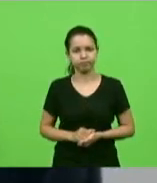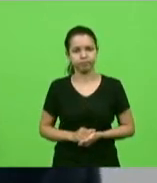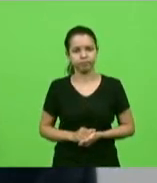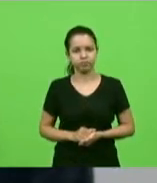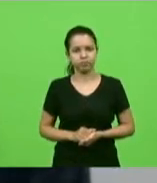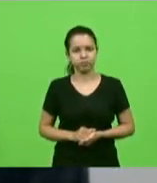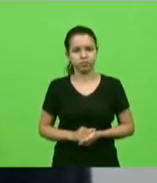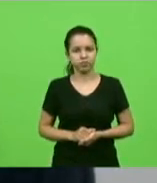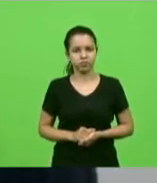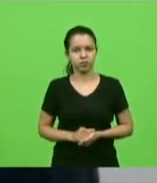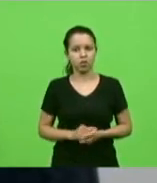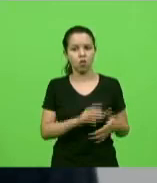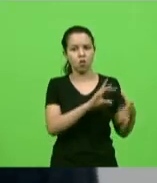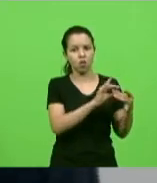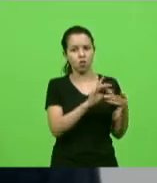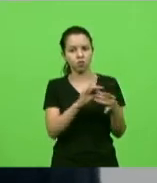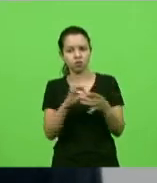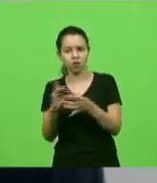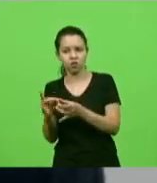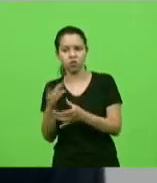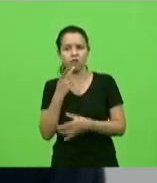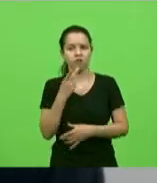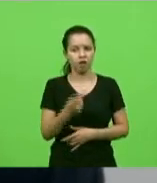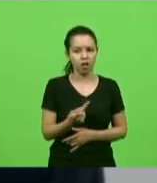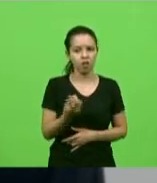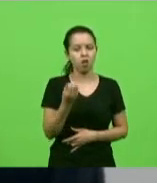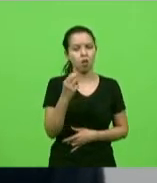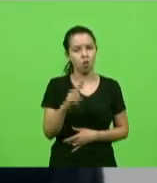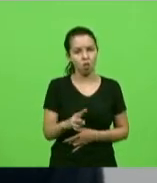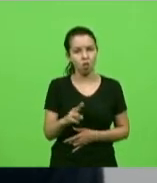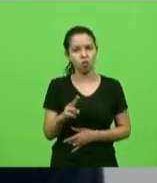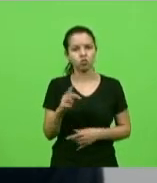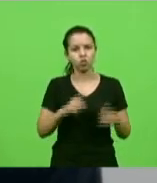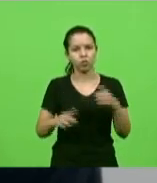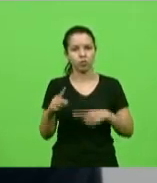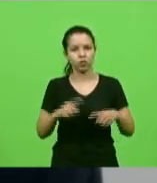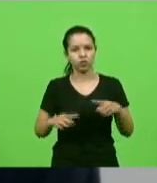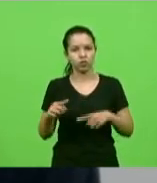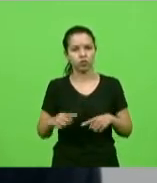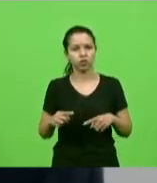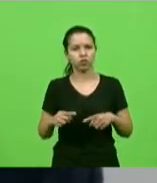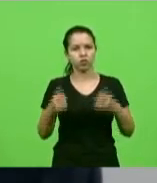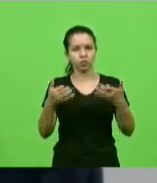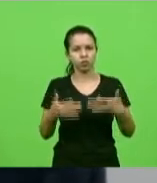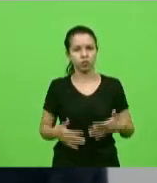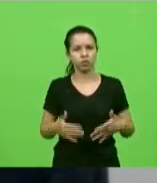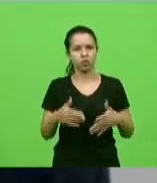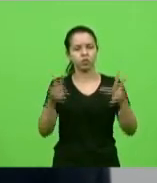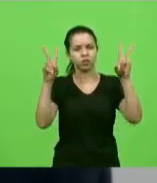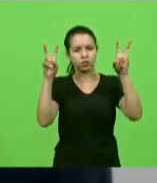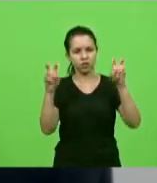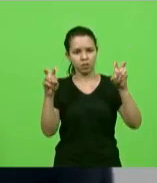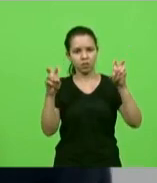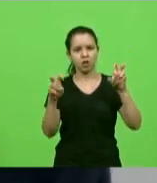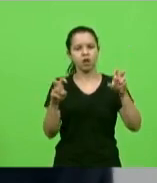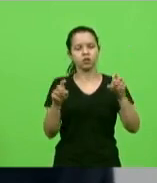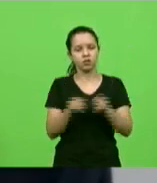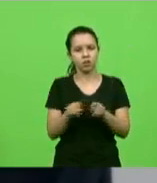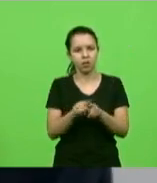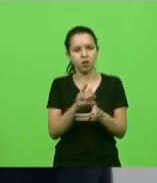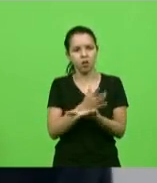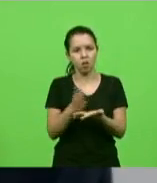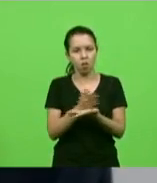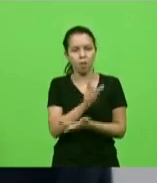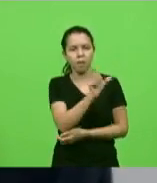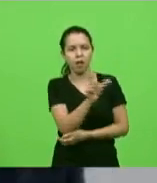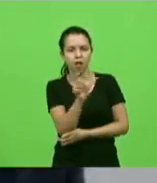Seja pelo contexto da fala, seja pelo domínio com que explana o tema e a utilização de algumas